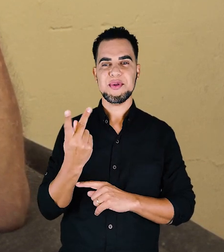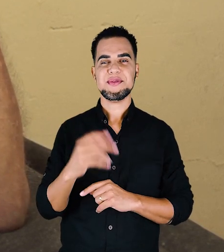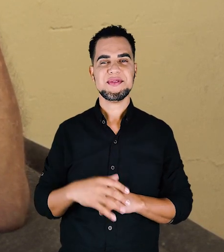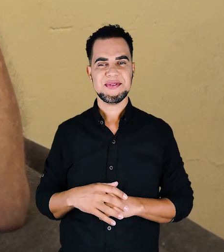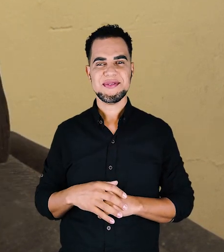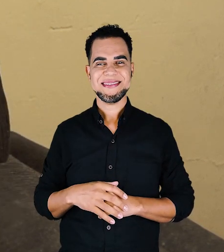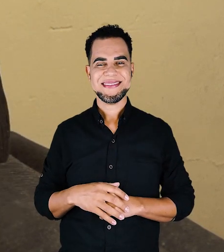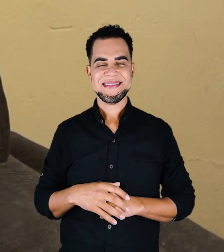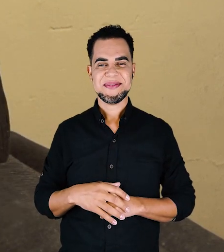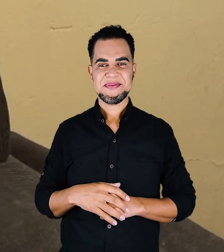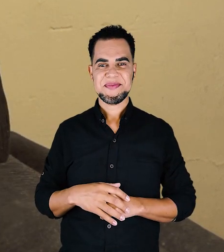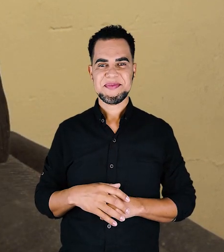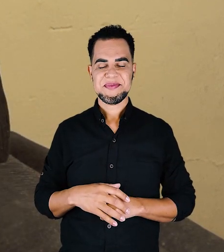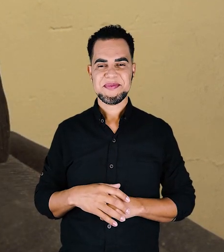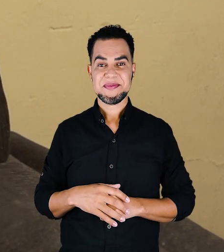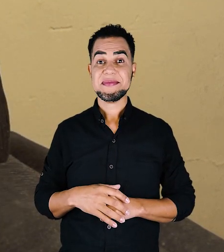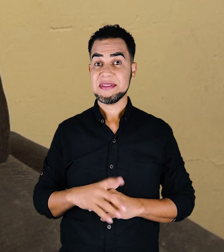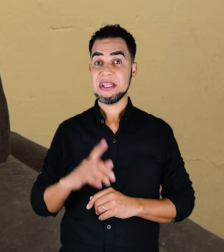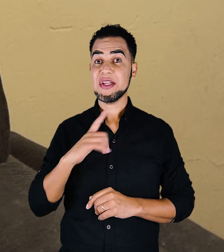Belo Horizonte. E tinha